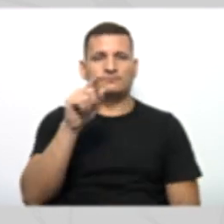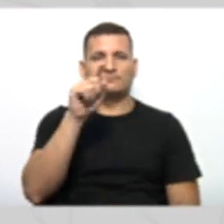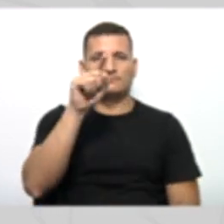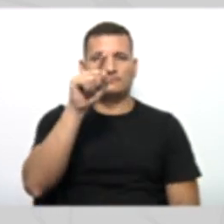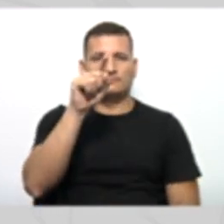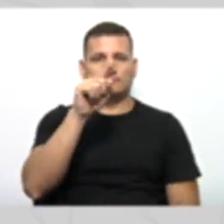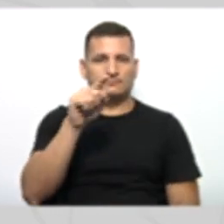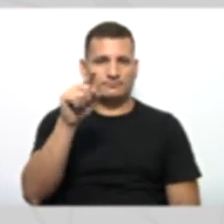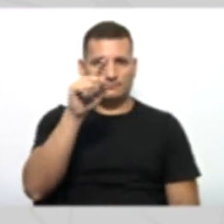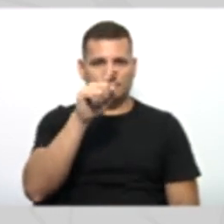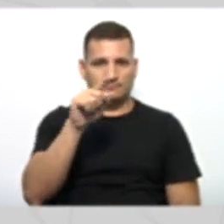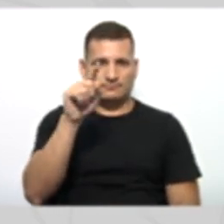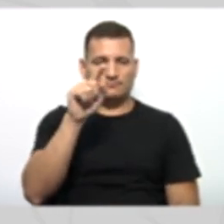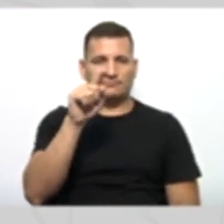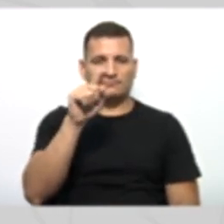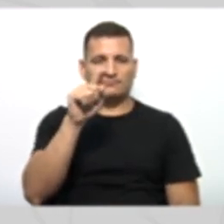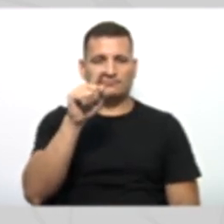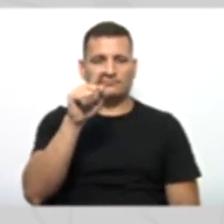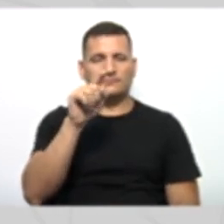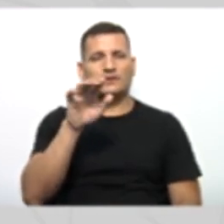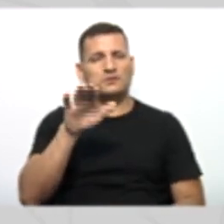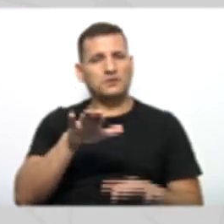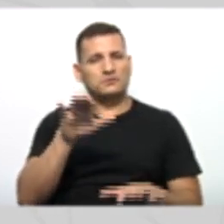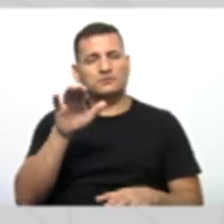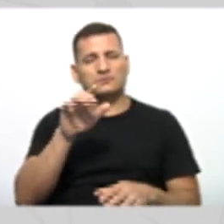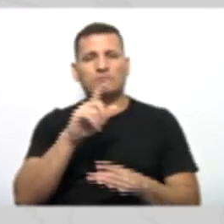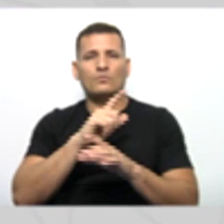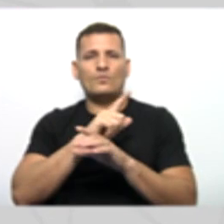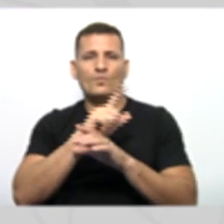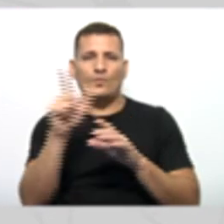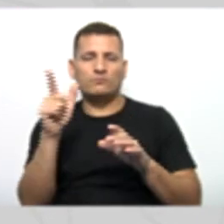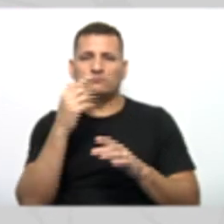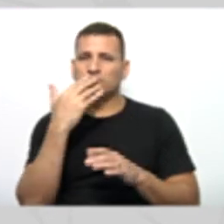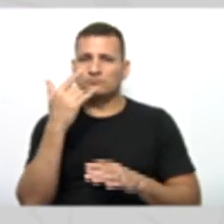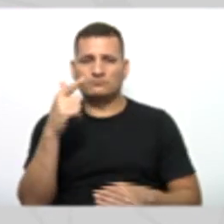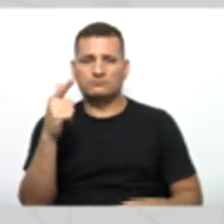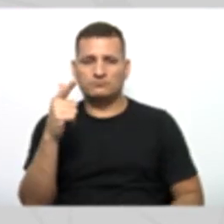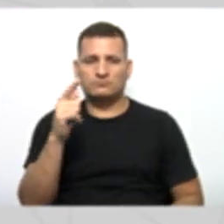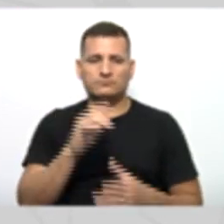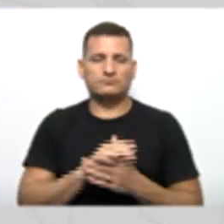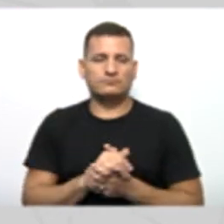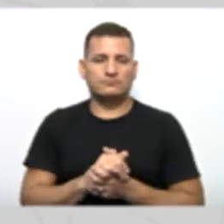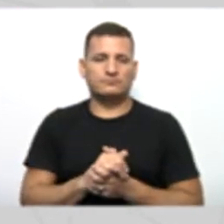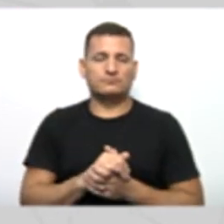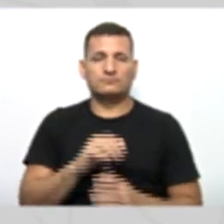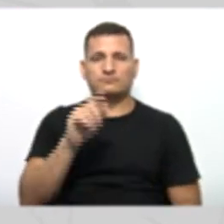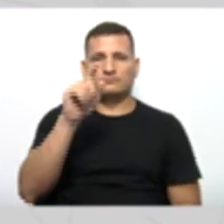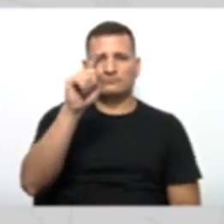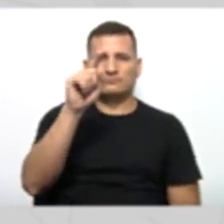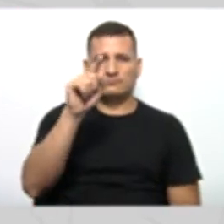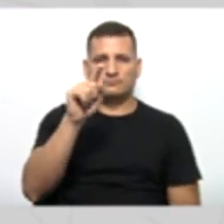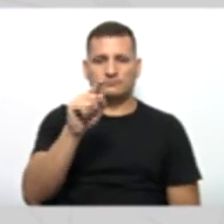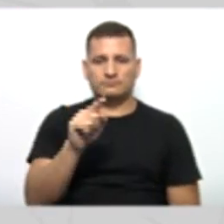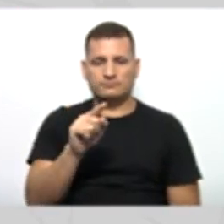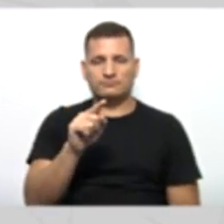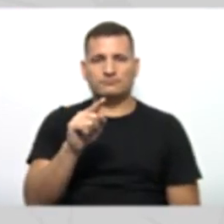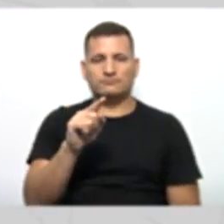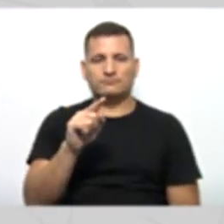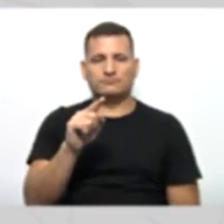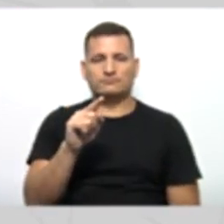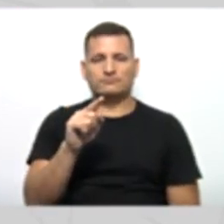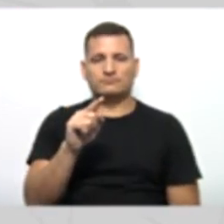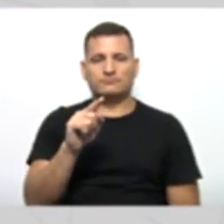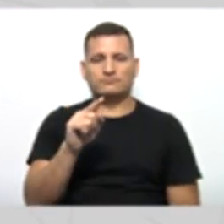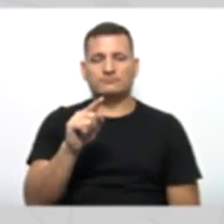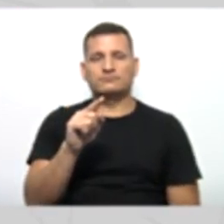até vazia, gente, ó, vocês vão encontrar ela em alguns modelos, ó. Ó, aqui o cliente, ó, ele